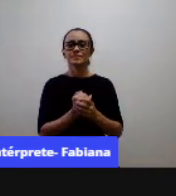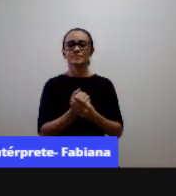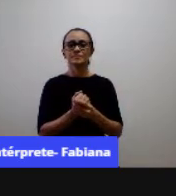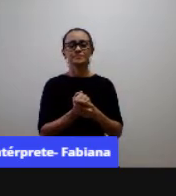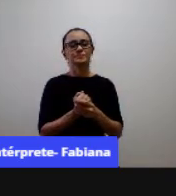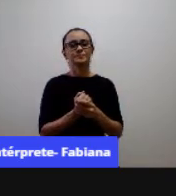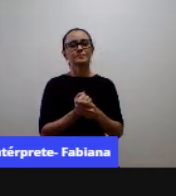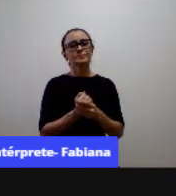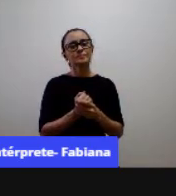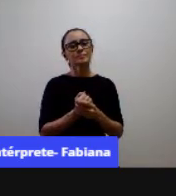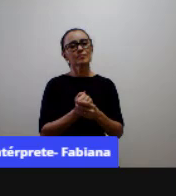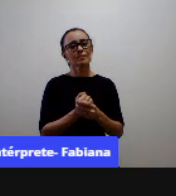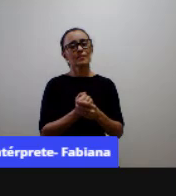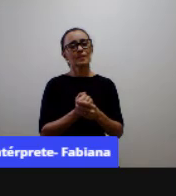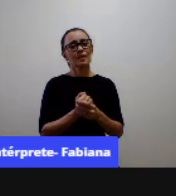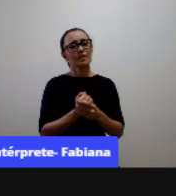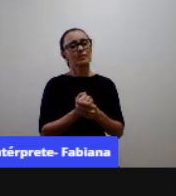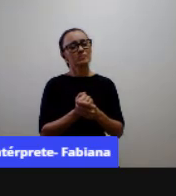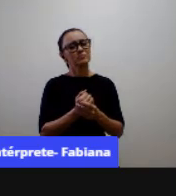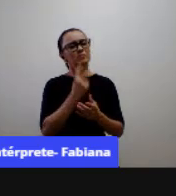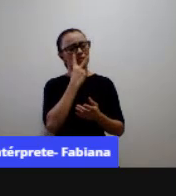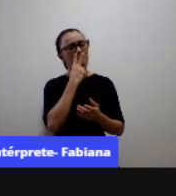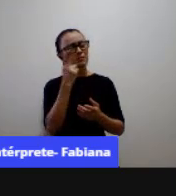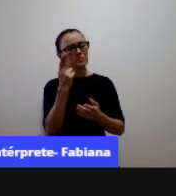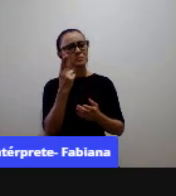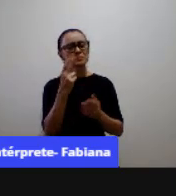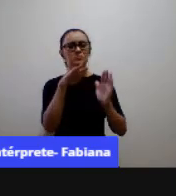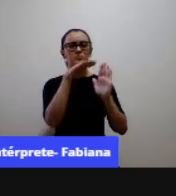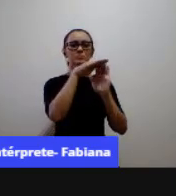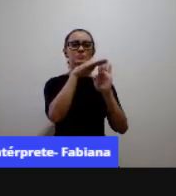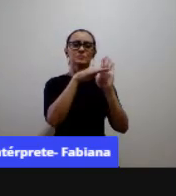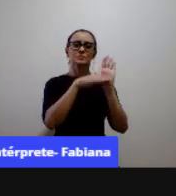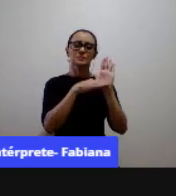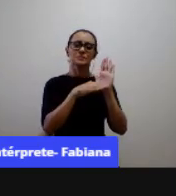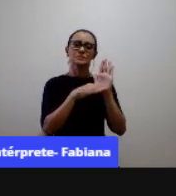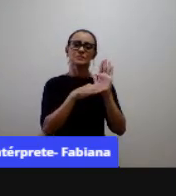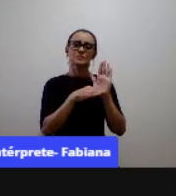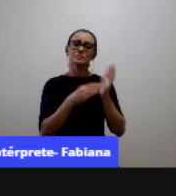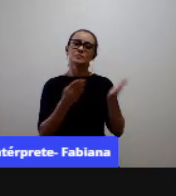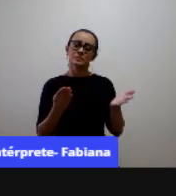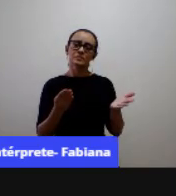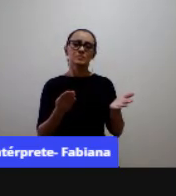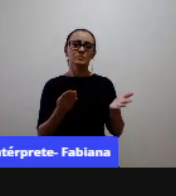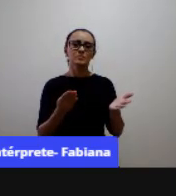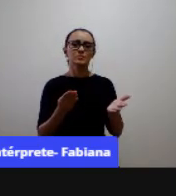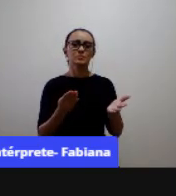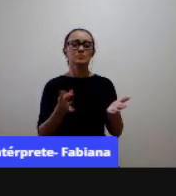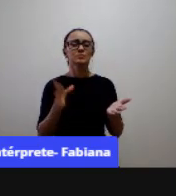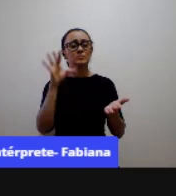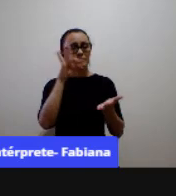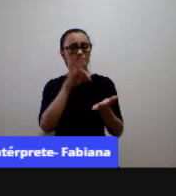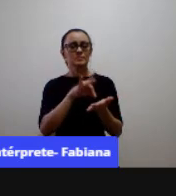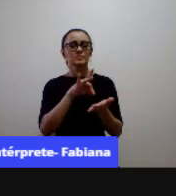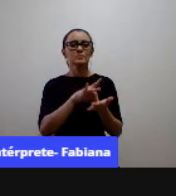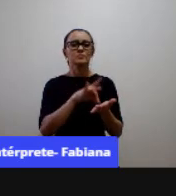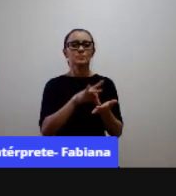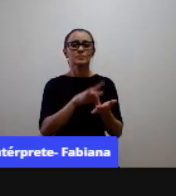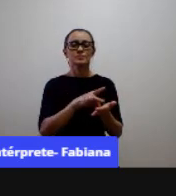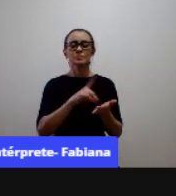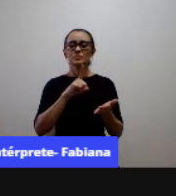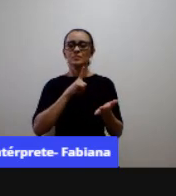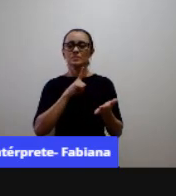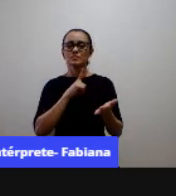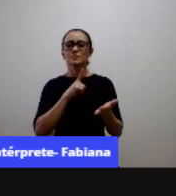São quase os mesmos itens, lógico, né? A gente vai só rolar aqui para vocês verem. Lógico que tem